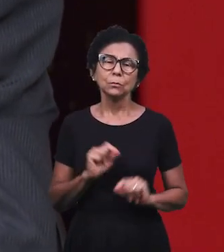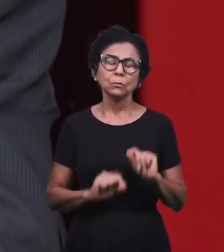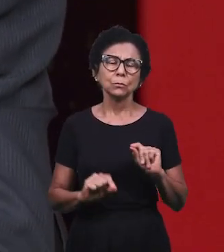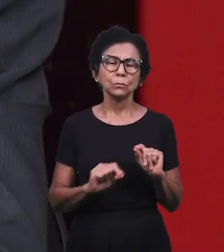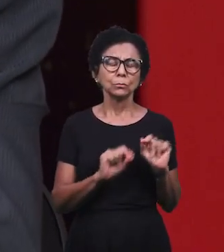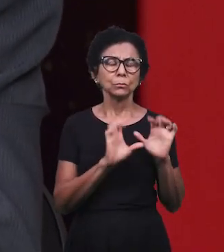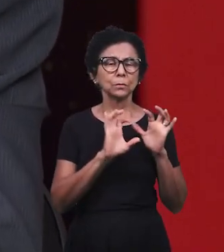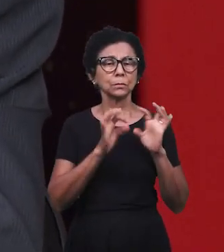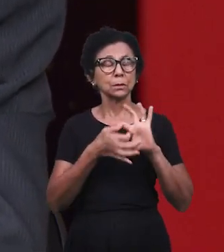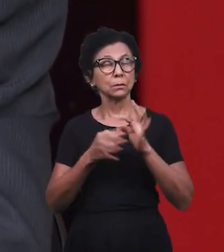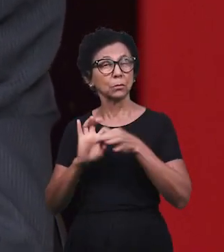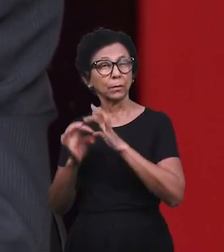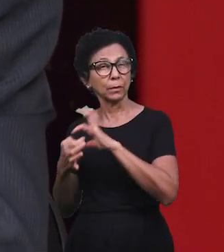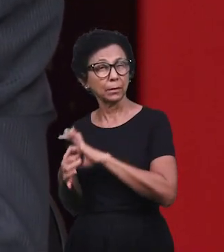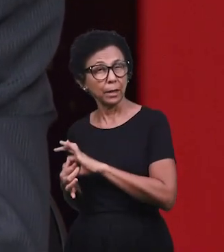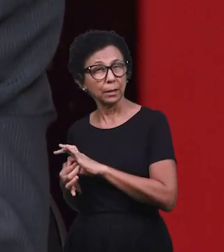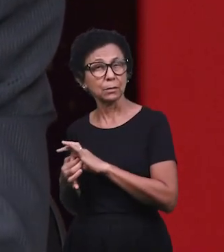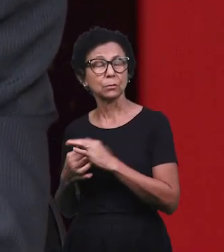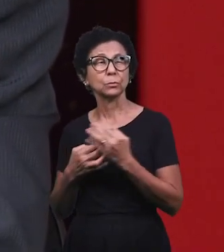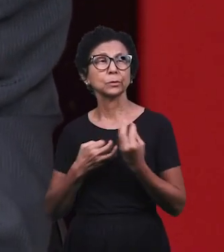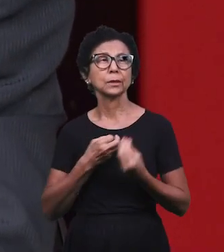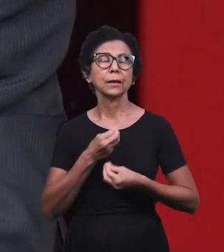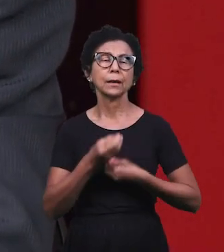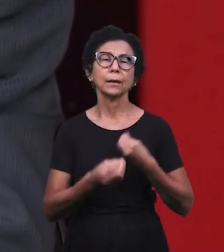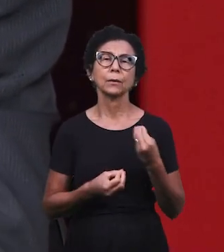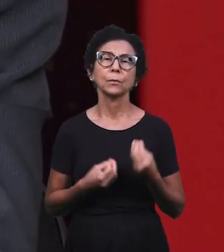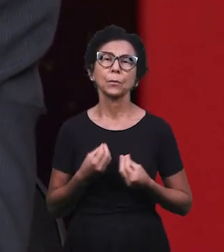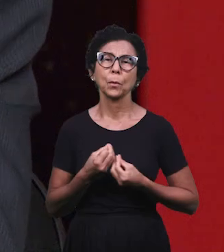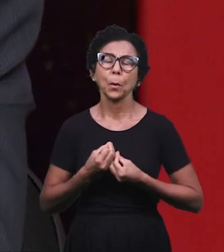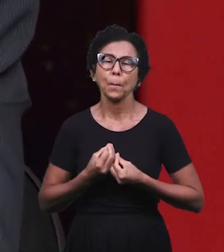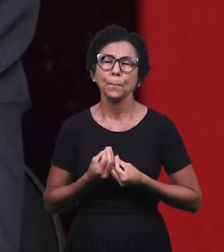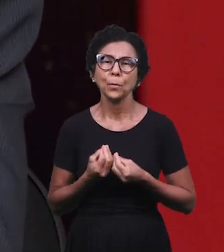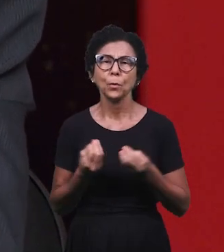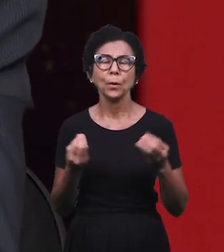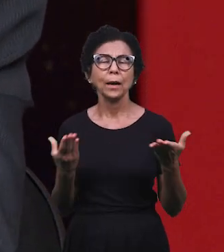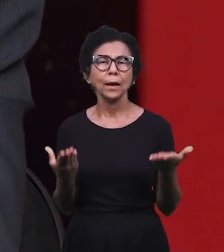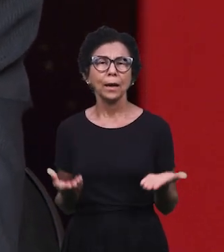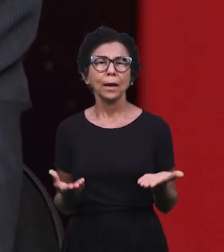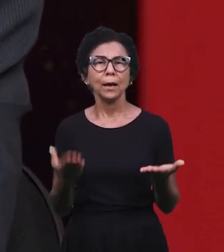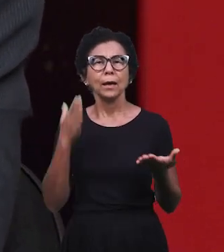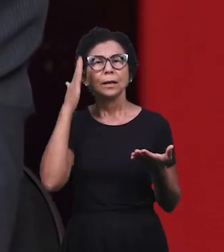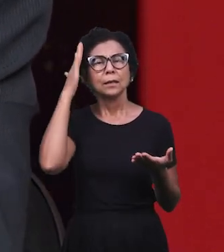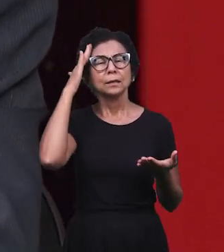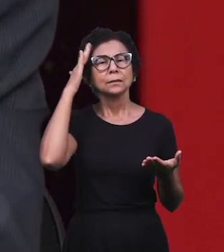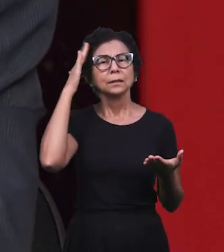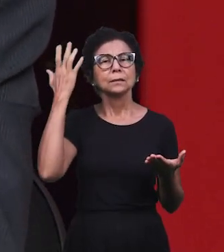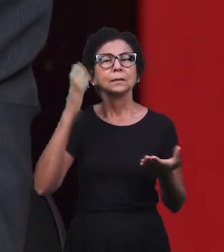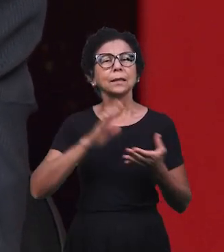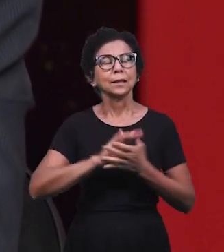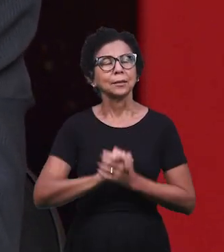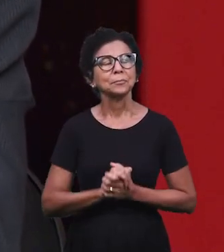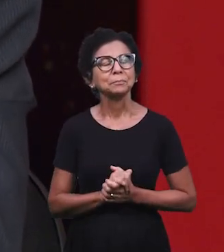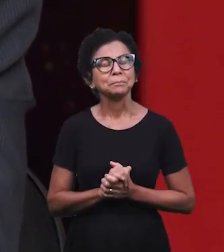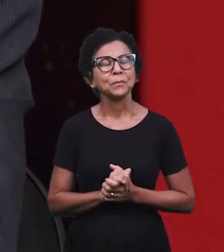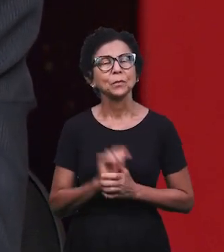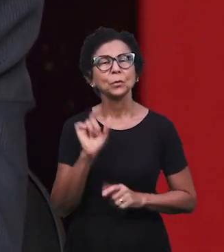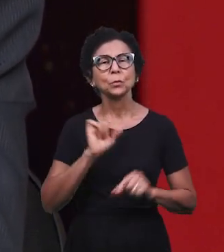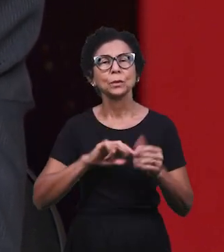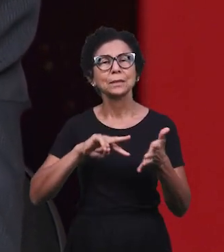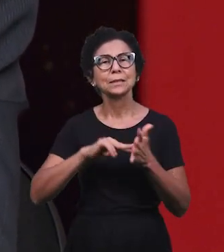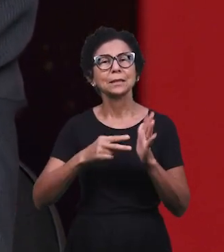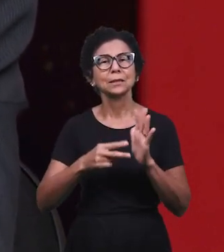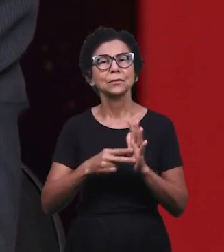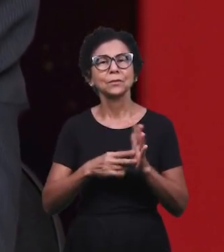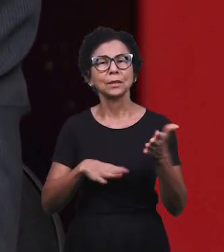contexto, de tantas abordagens, a inserção deste modelo que é a teoria do design inteligente? Como é que a gente